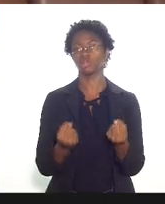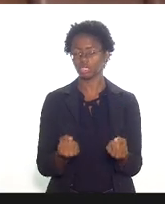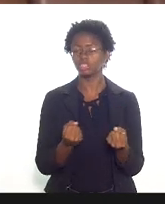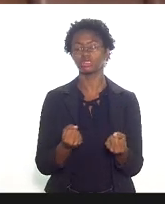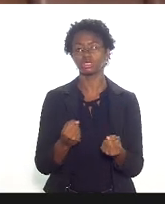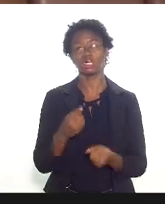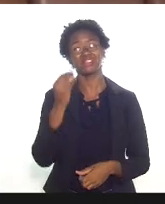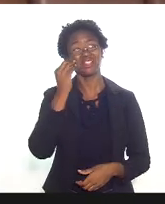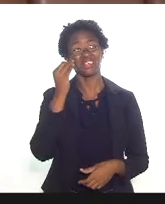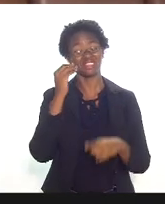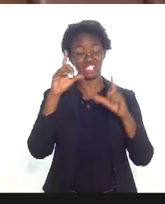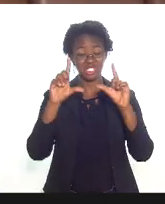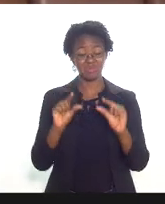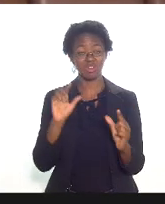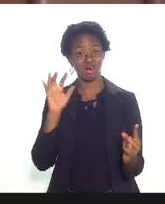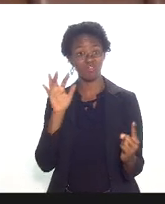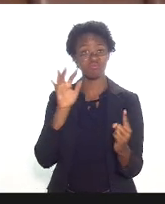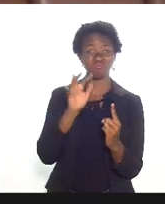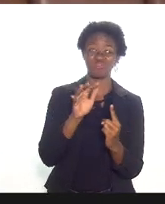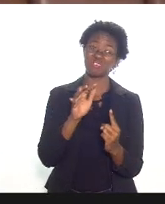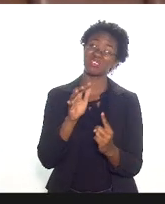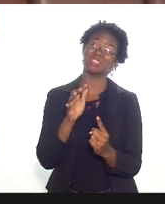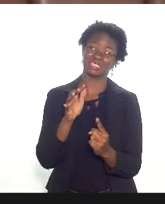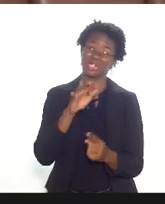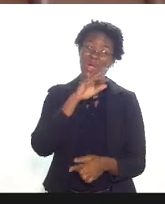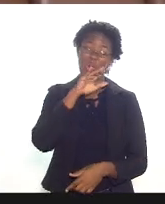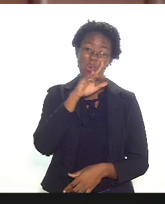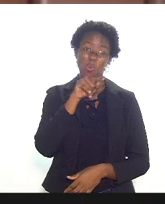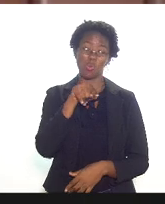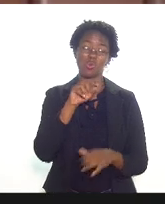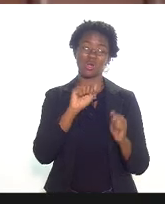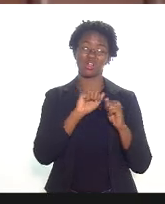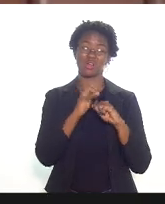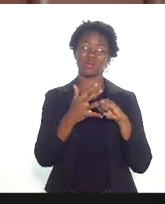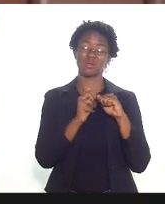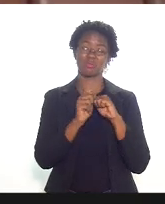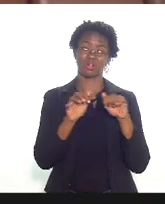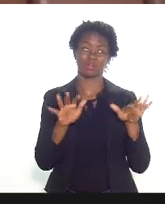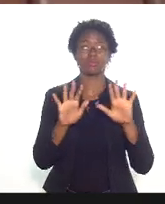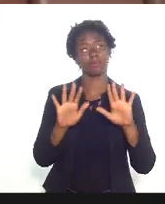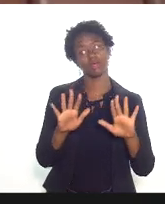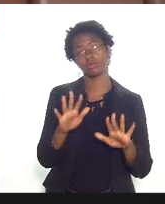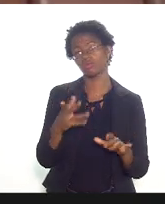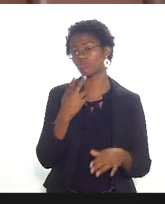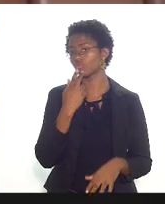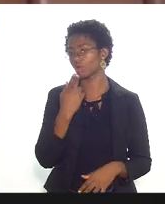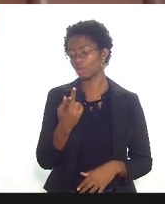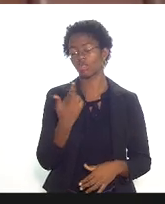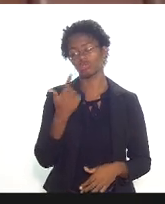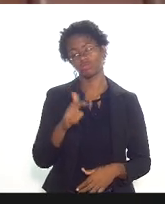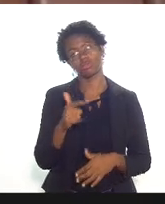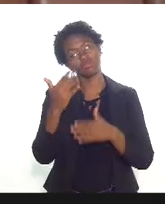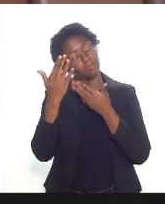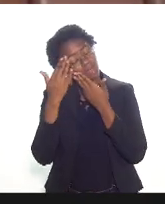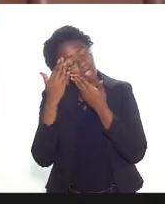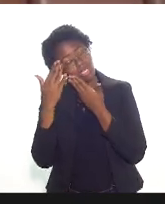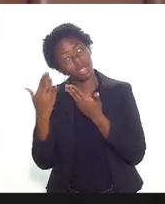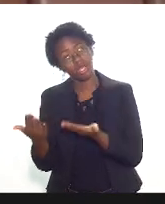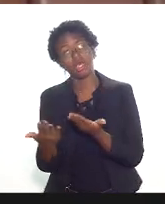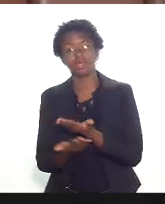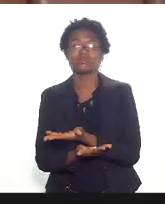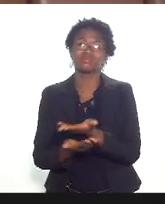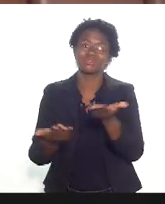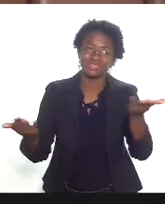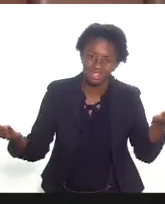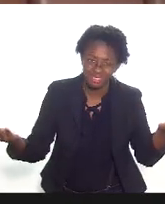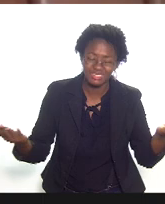tentativa de diminuir aí o impacto negativo da pandemia, né? Então, só reiterar o agradecimento aos nossos companheiros